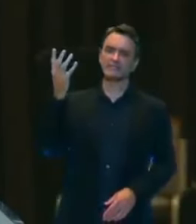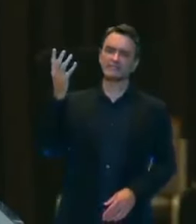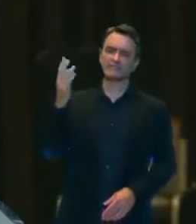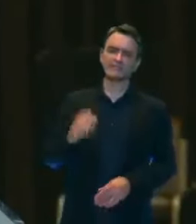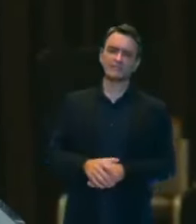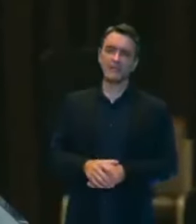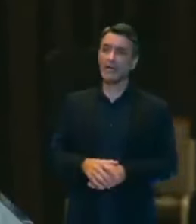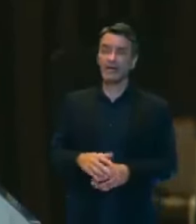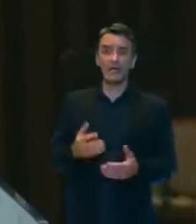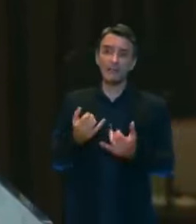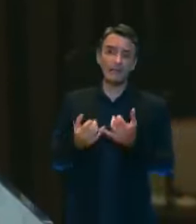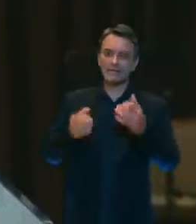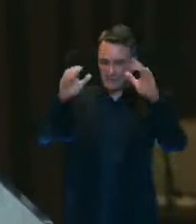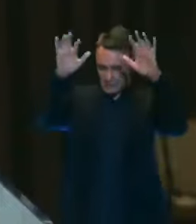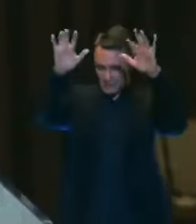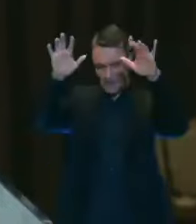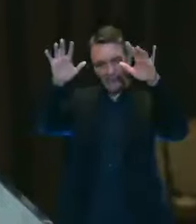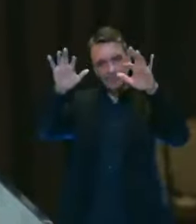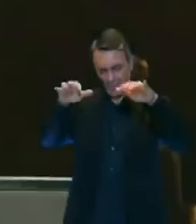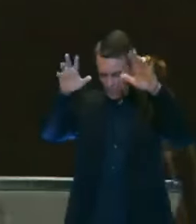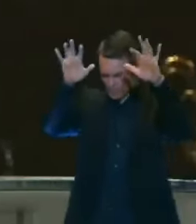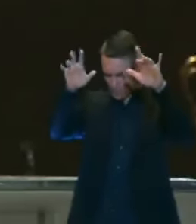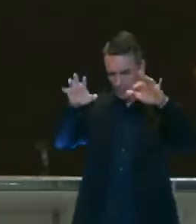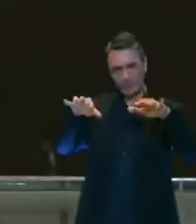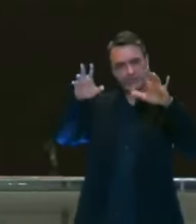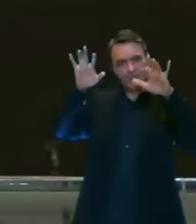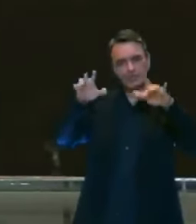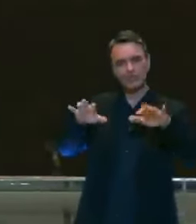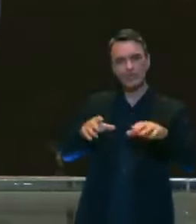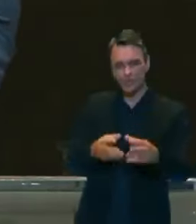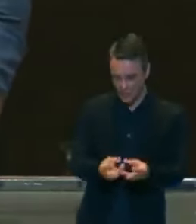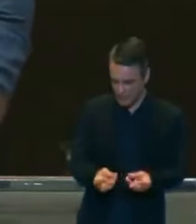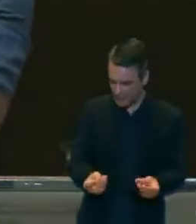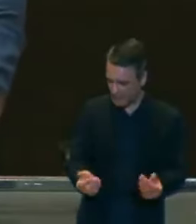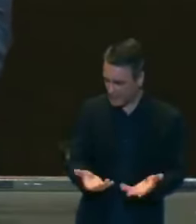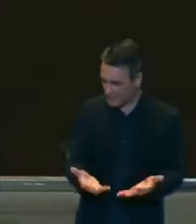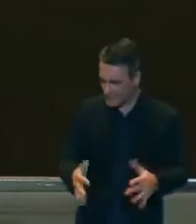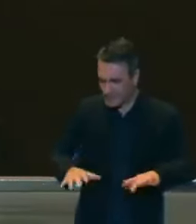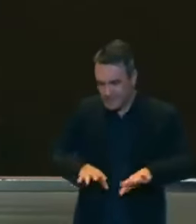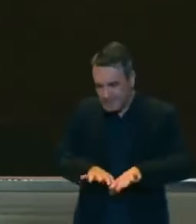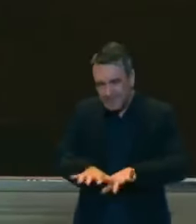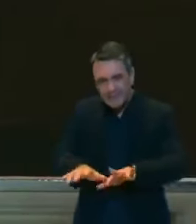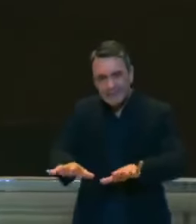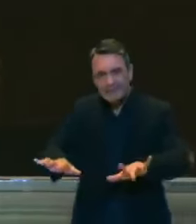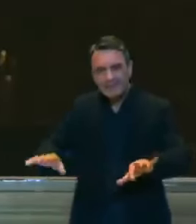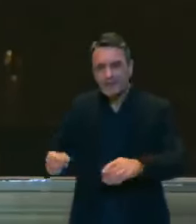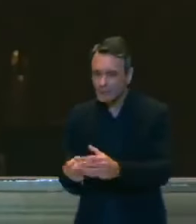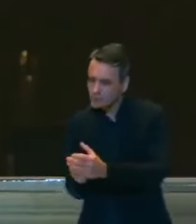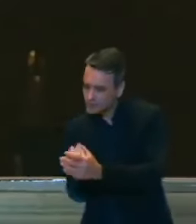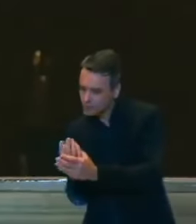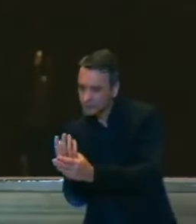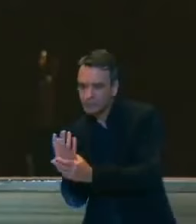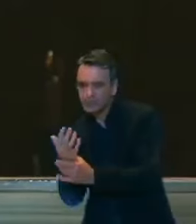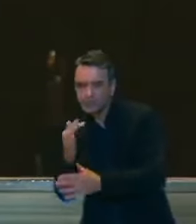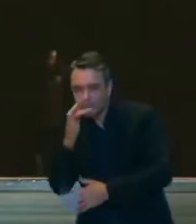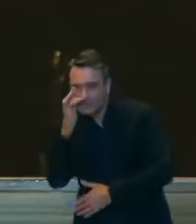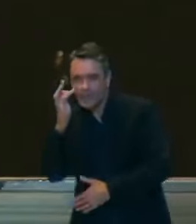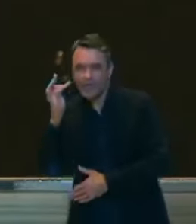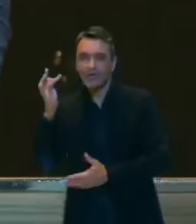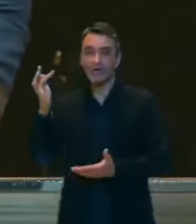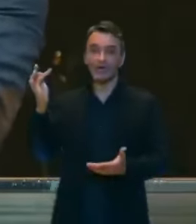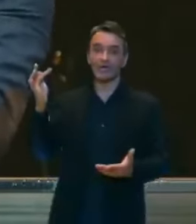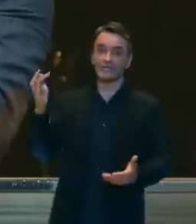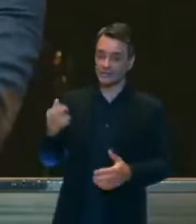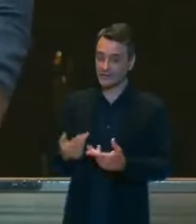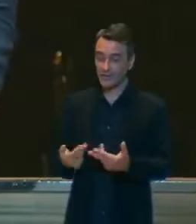Ela é como a chuva que rega a terra e faz florescer. A palavra de Deus faz florescer o novo de Deus na nossa